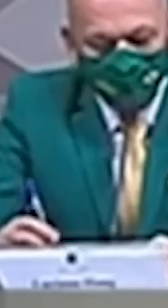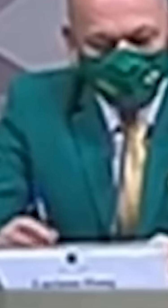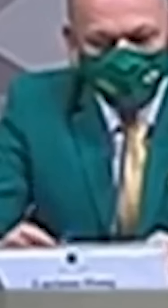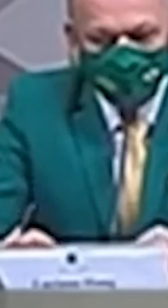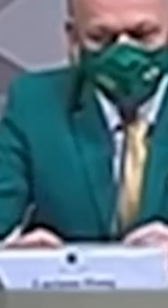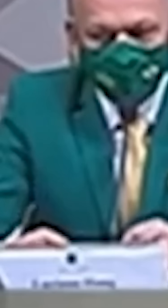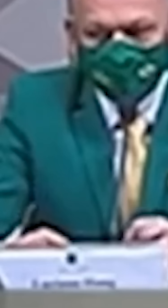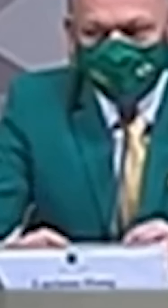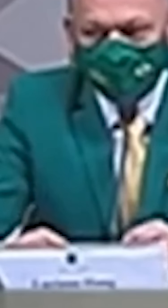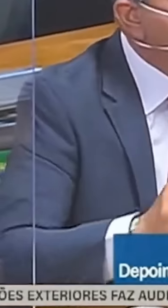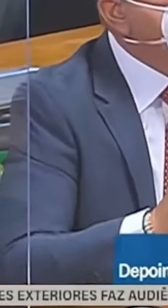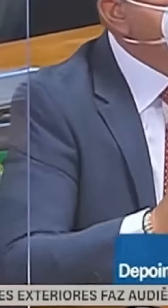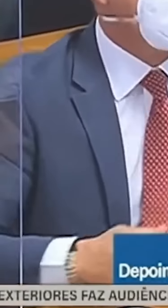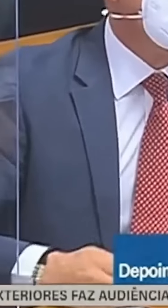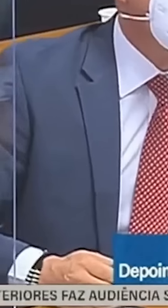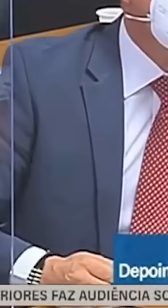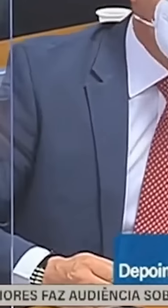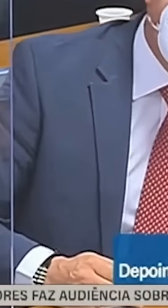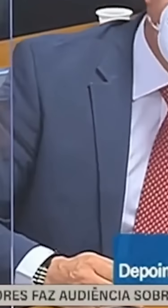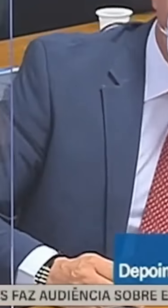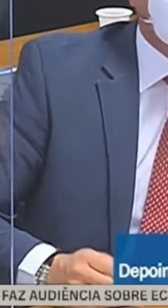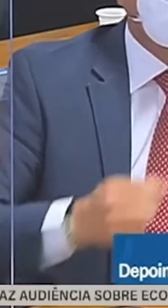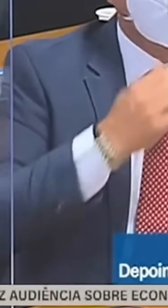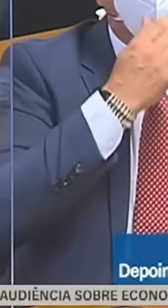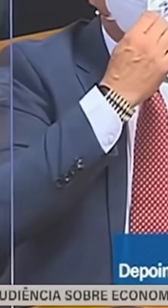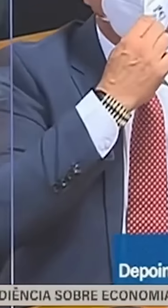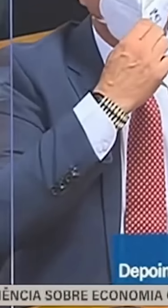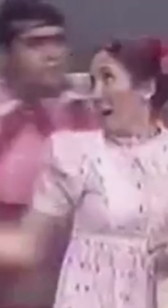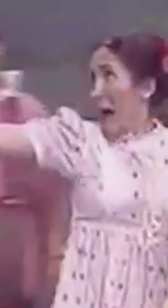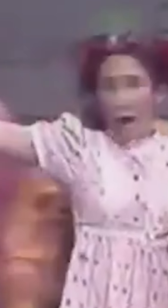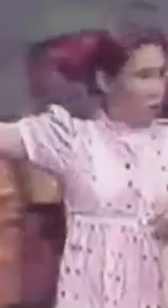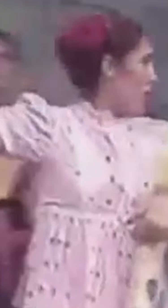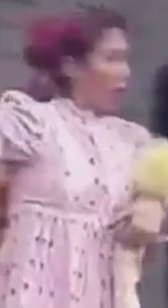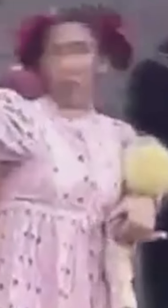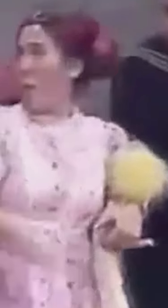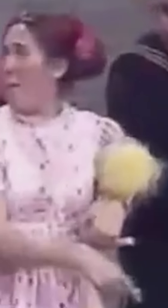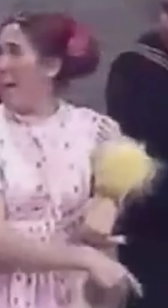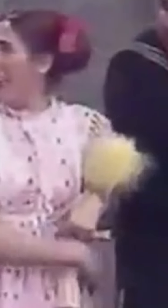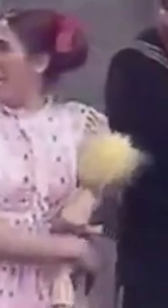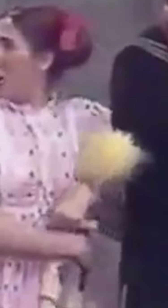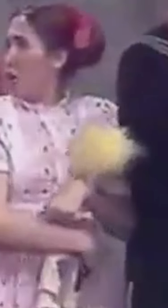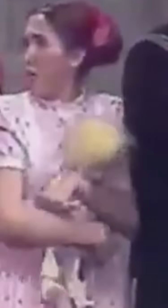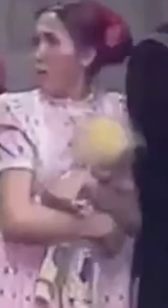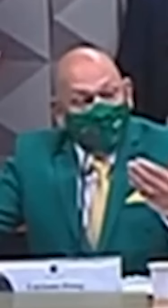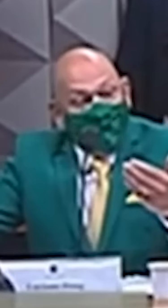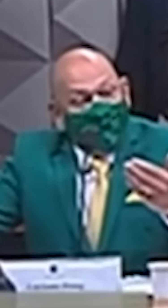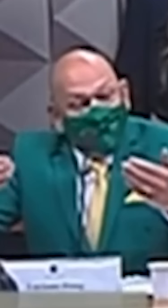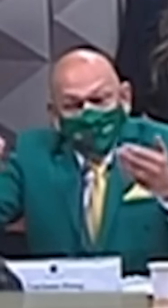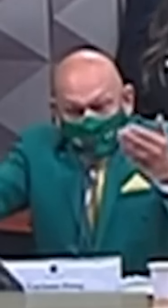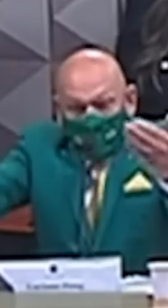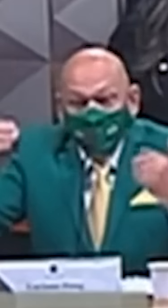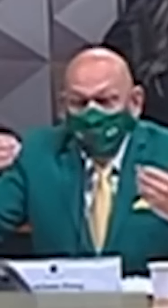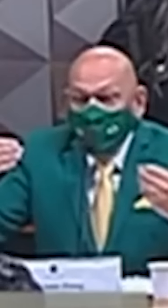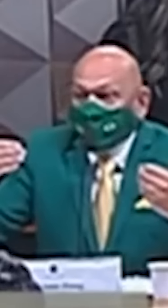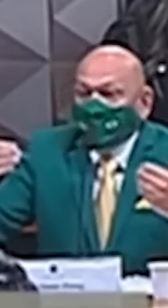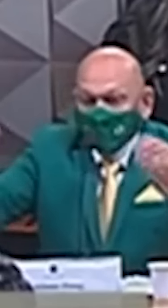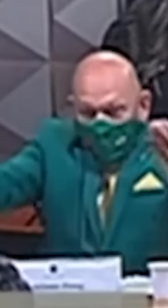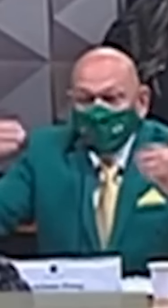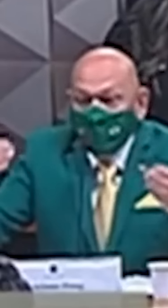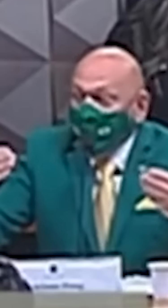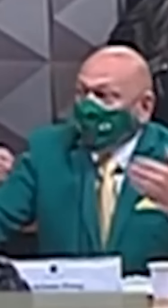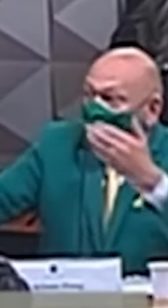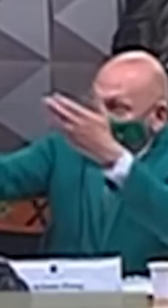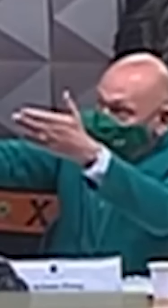Outros. Nem sei o que é isso. O senhor vai. Tá me provocando. Manda tudo manual, mãe, rico. O senhor vê a gravação. O senhor gravação.